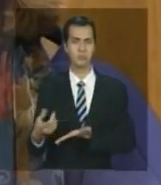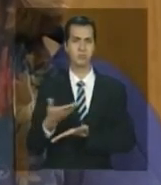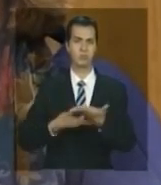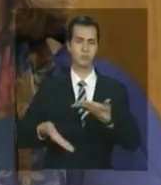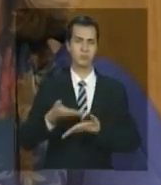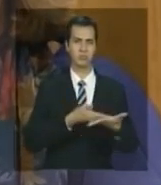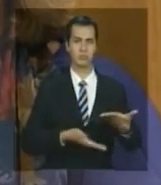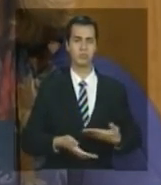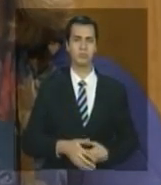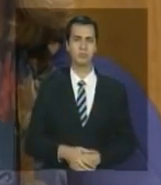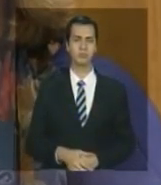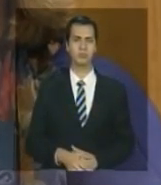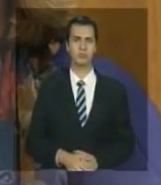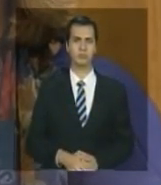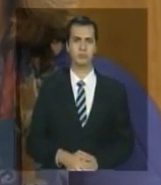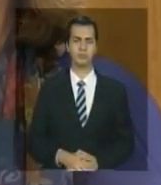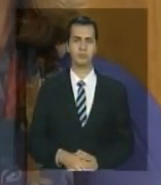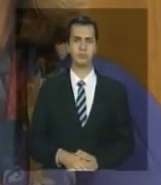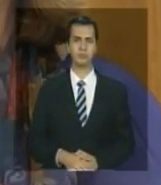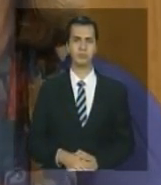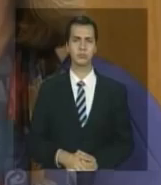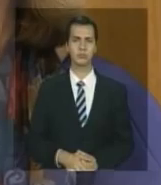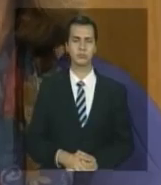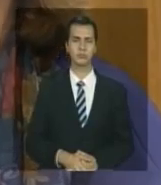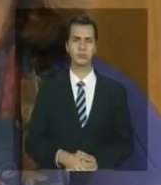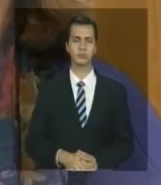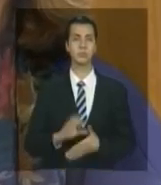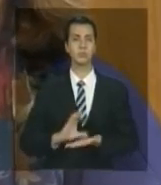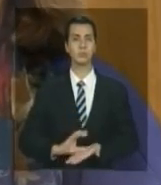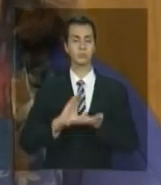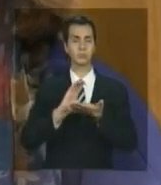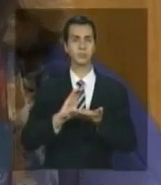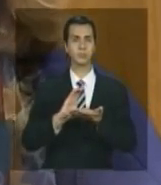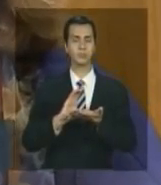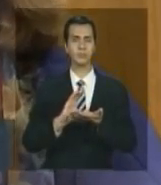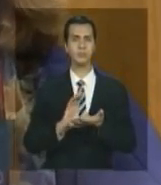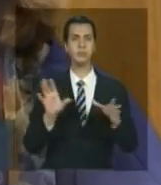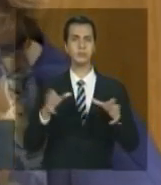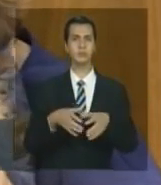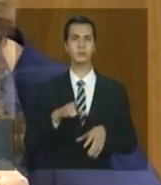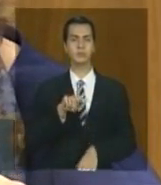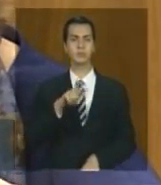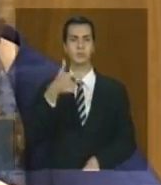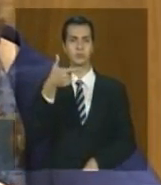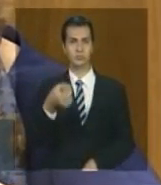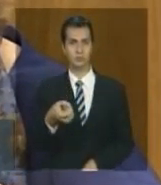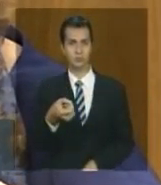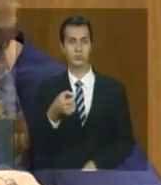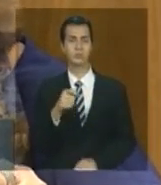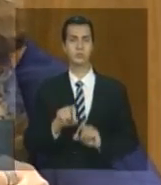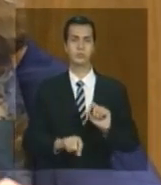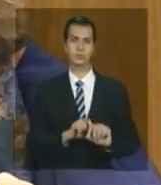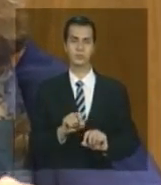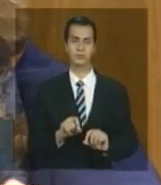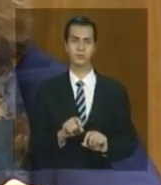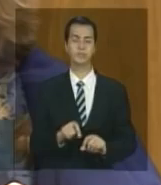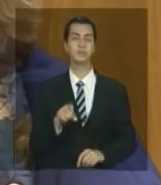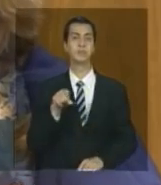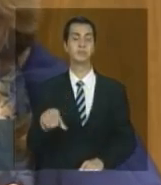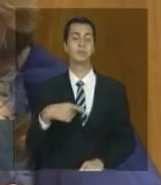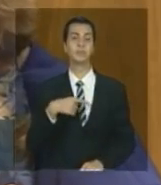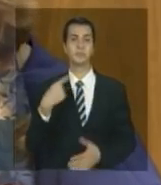dessa agenda. A coordenação no âmbito do G20, embora ela diga respeito